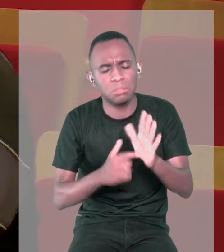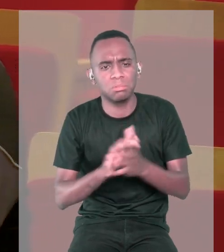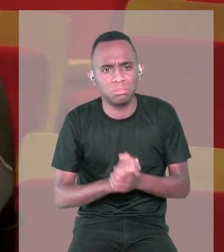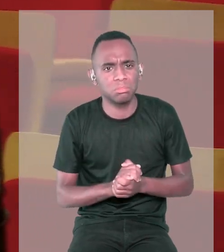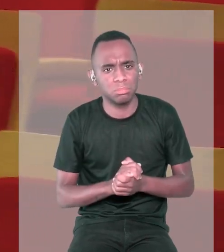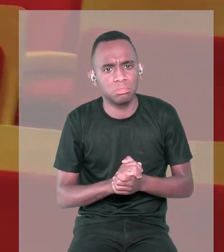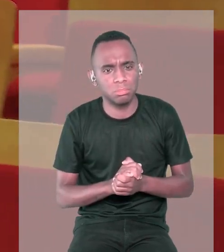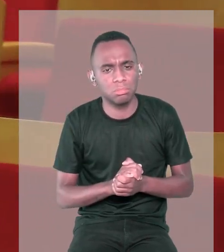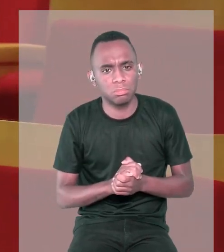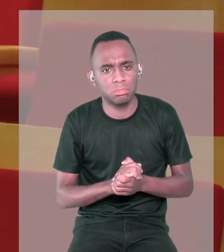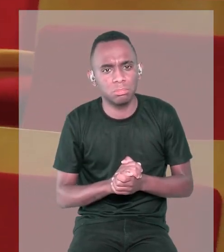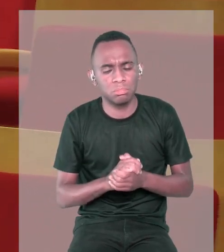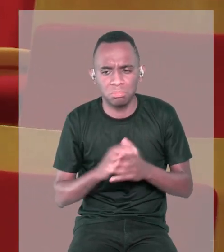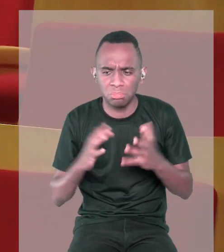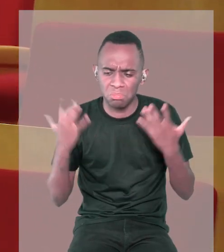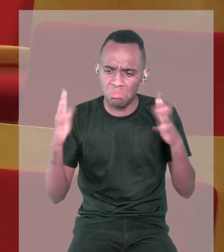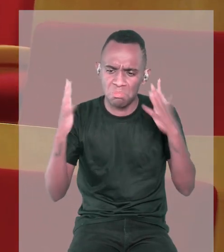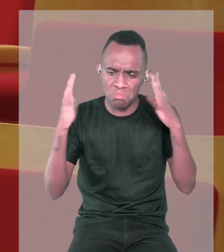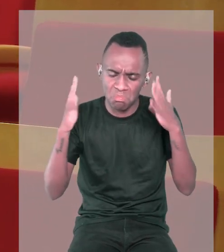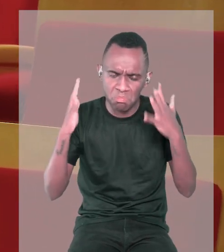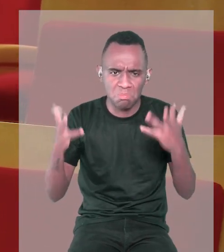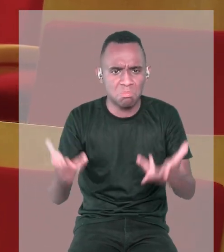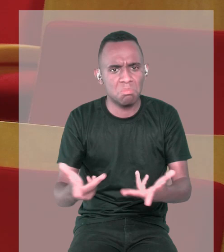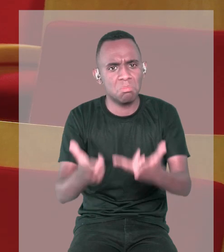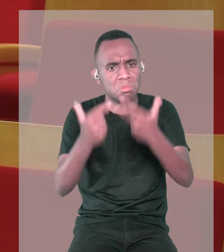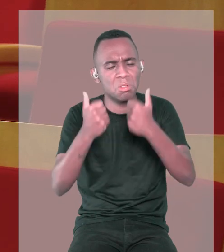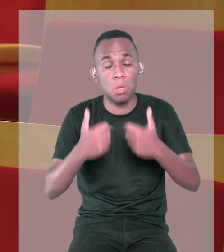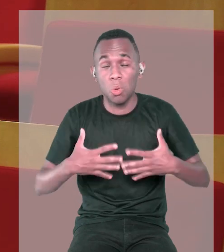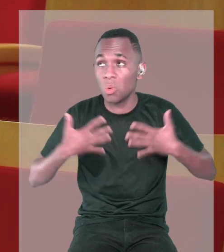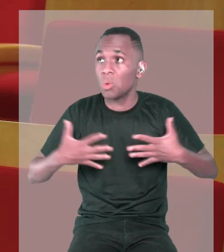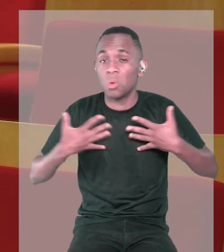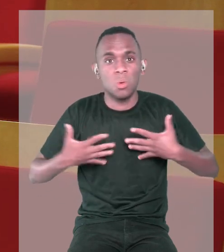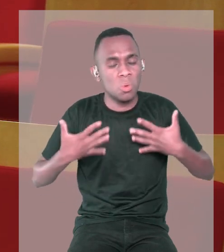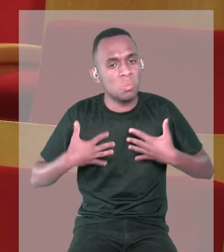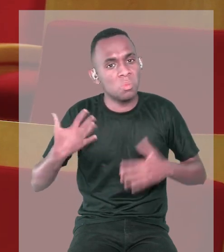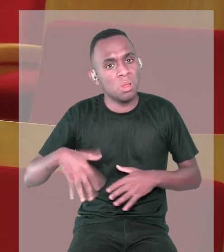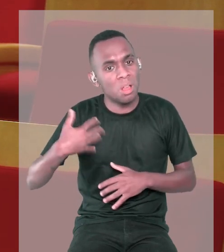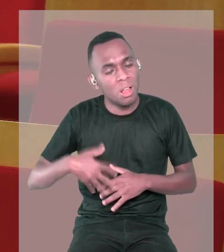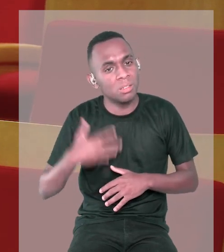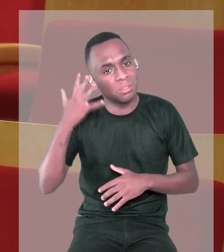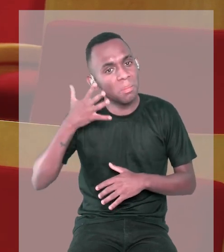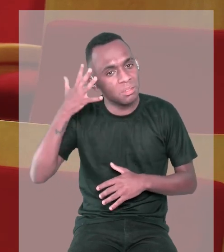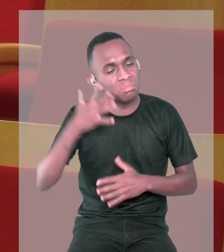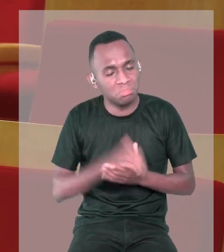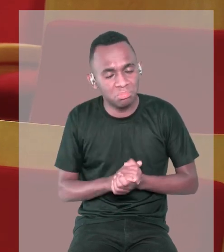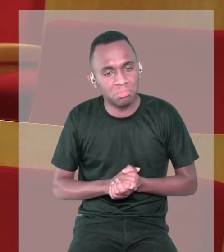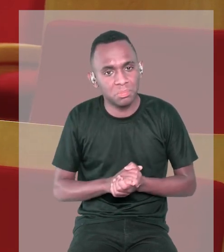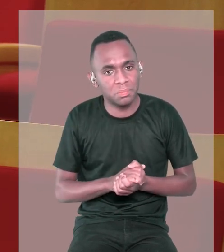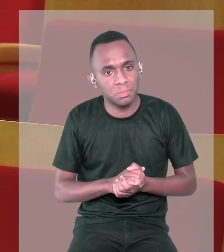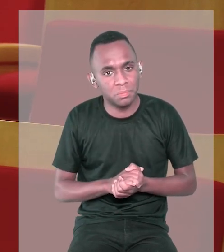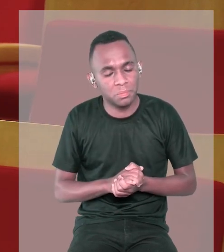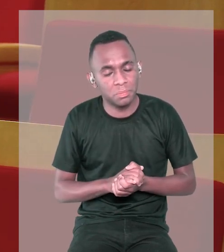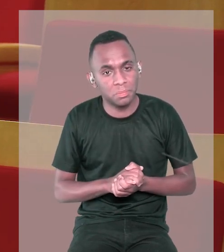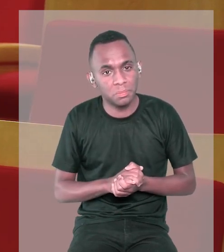aqui um pouquinho. Ah, que bom. Mas eu queria só trocar uma figurinha com você. Eu vi